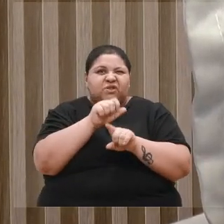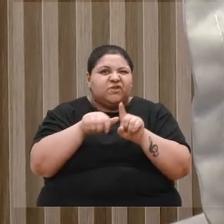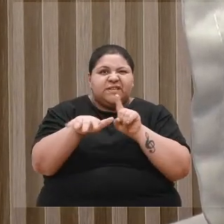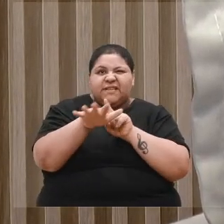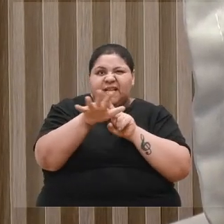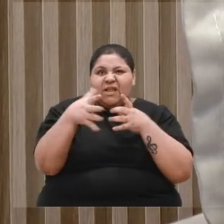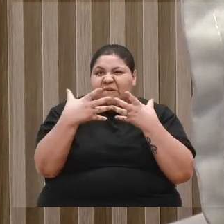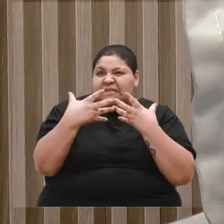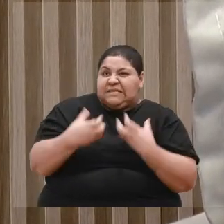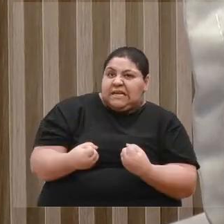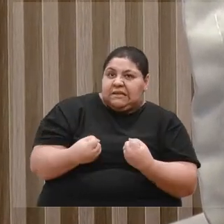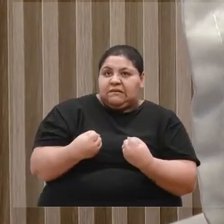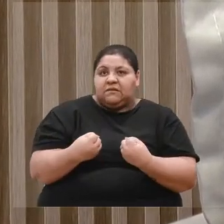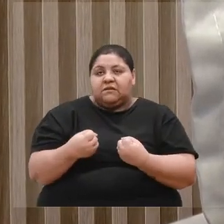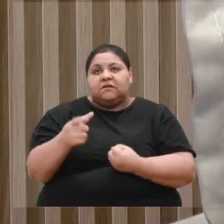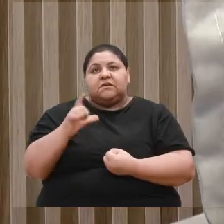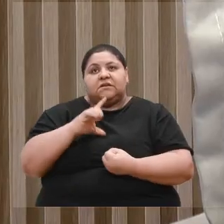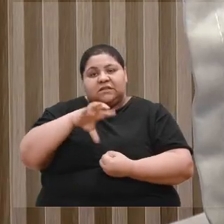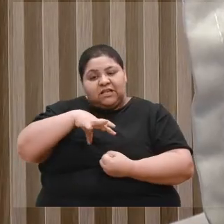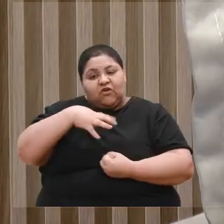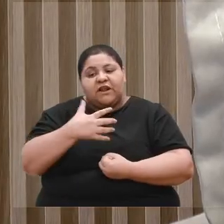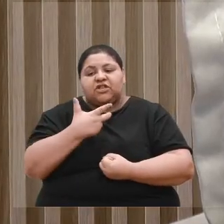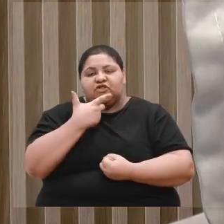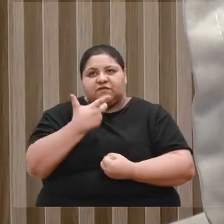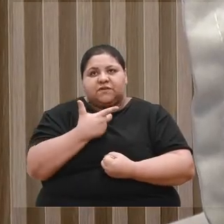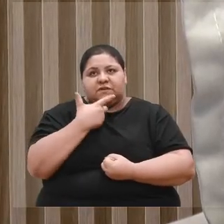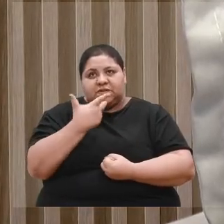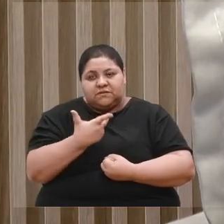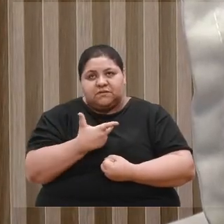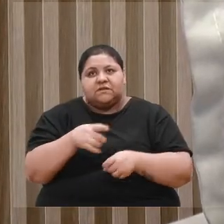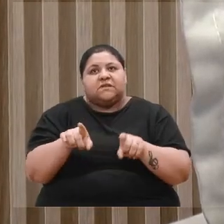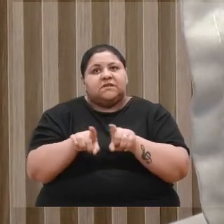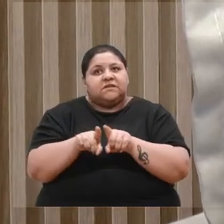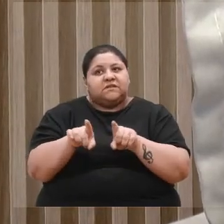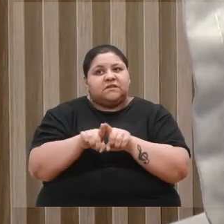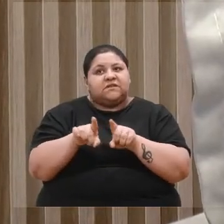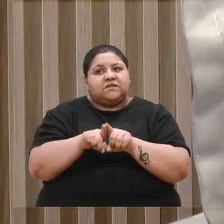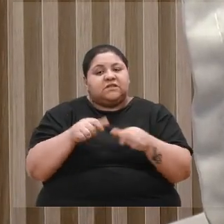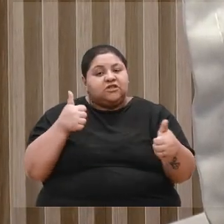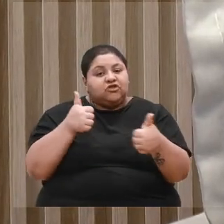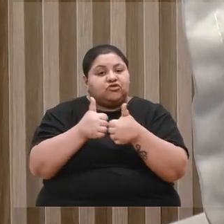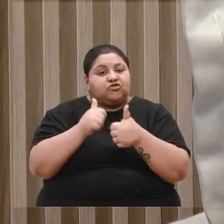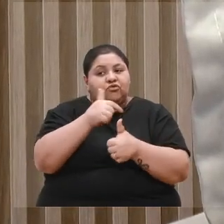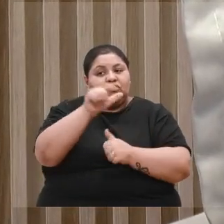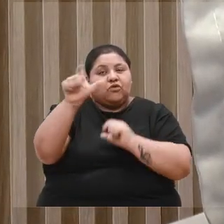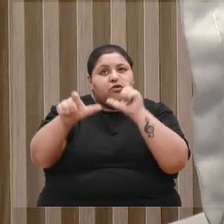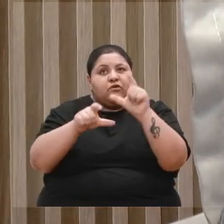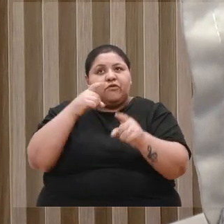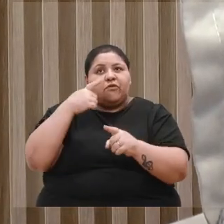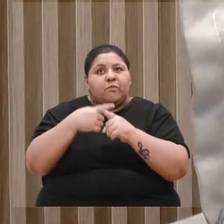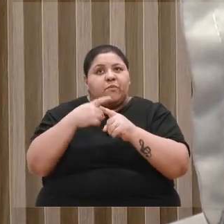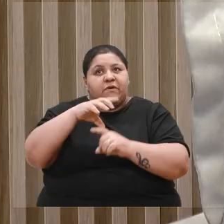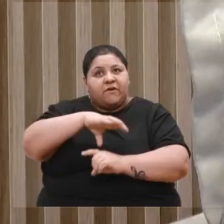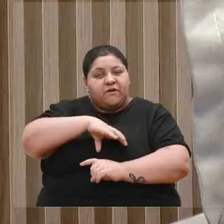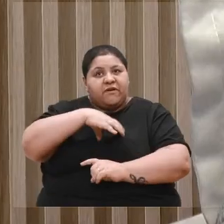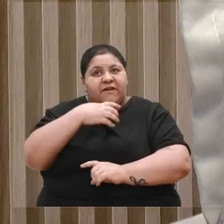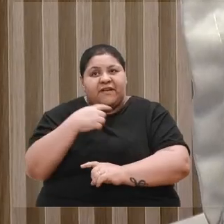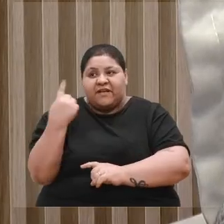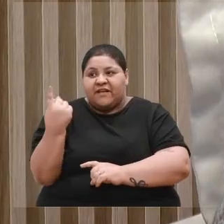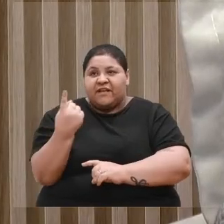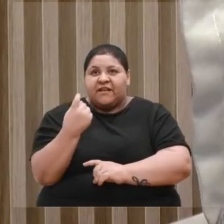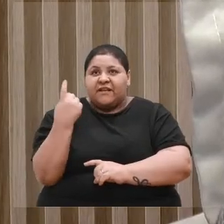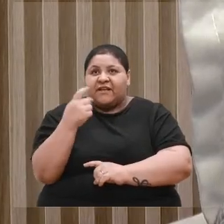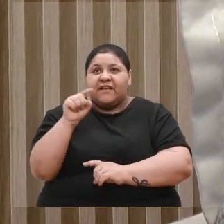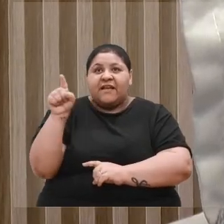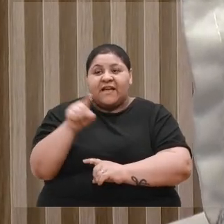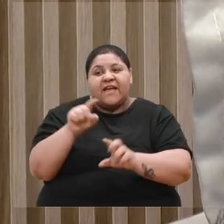não aceita muito, mas tem coragem de falar, né, e tem que se juntar com outras pessoas, porque para ter coragem